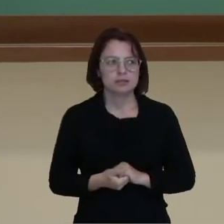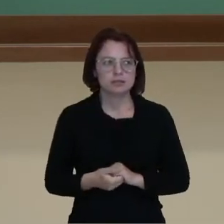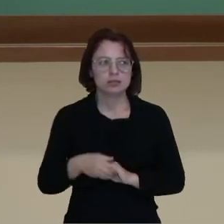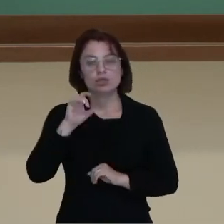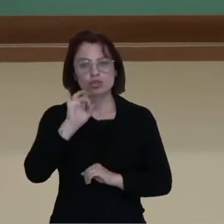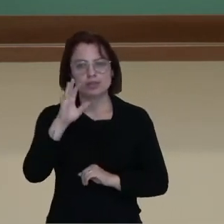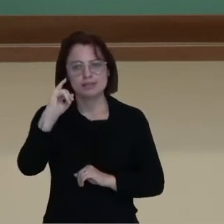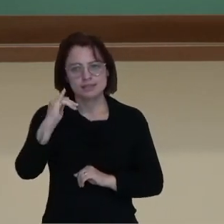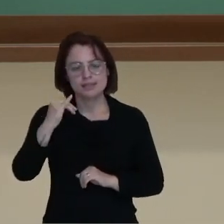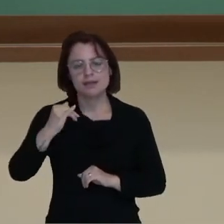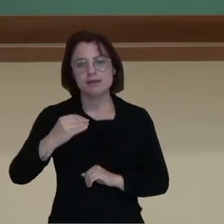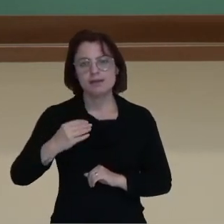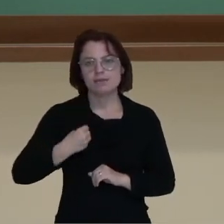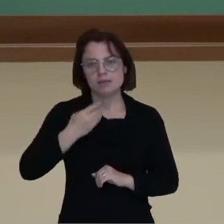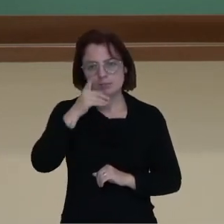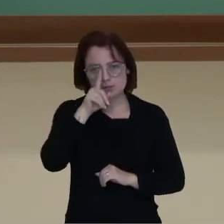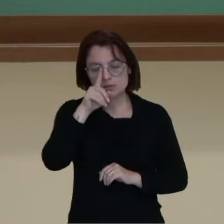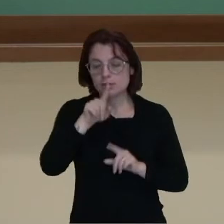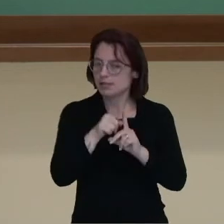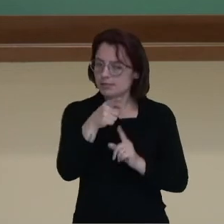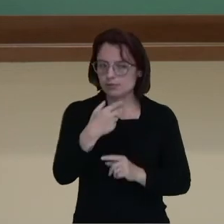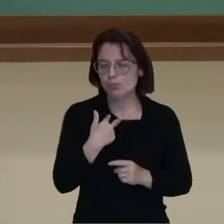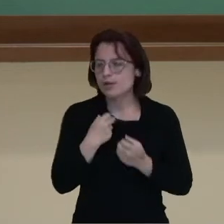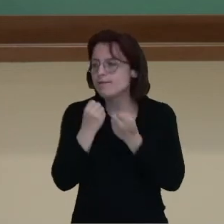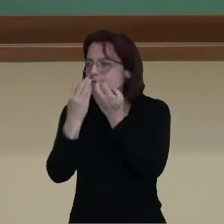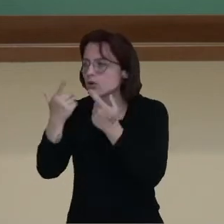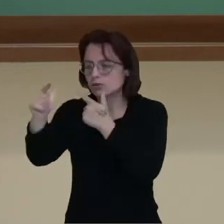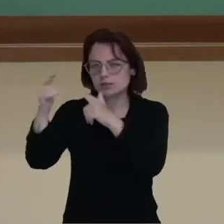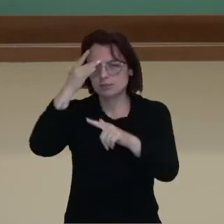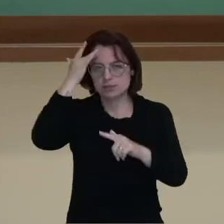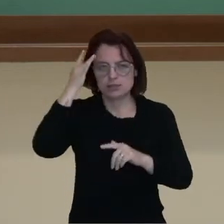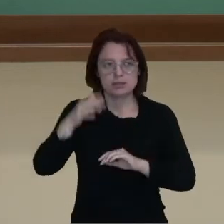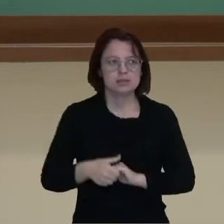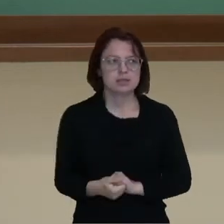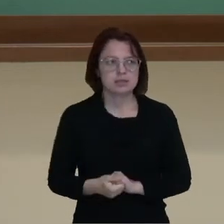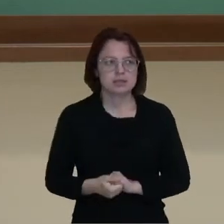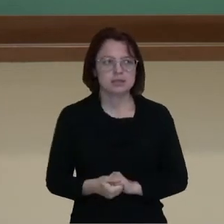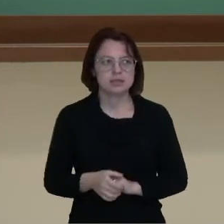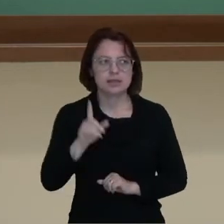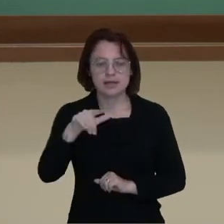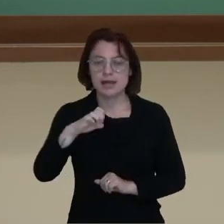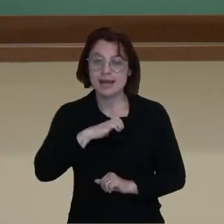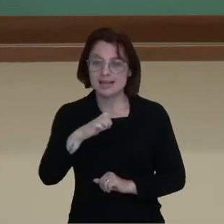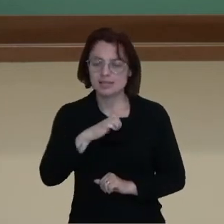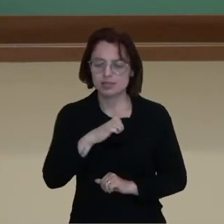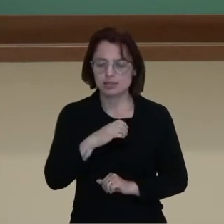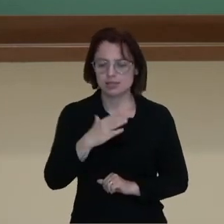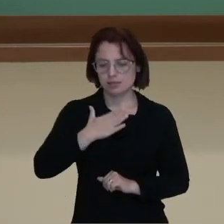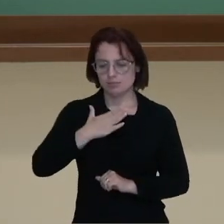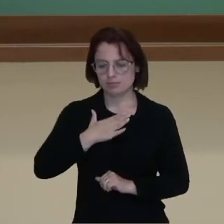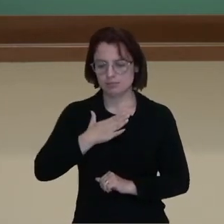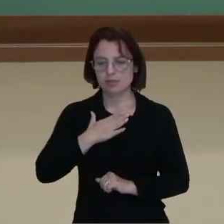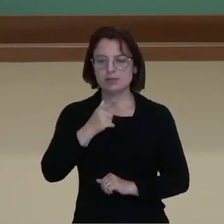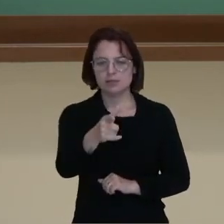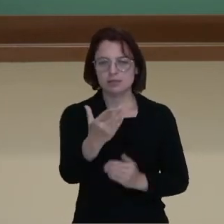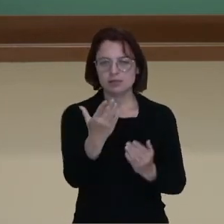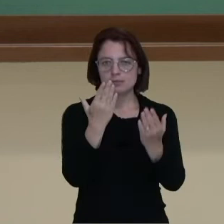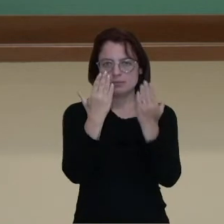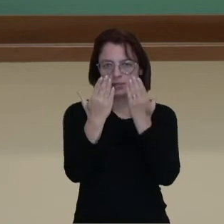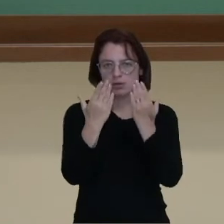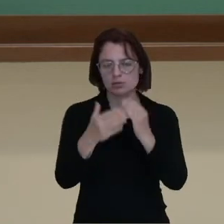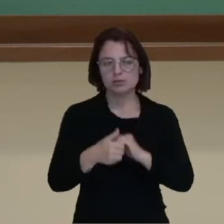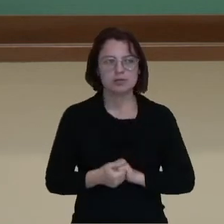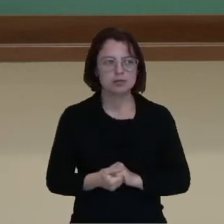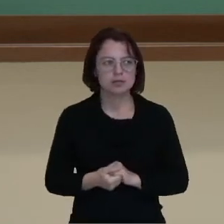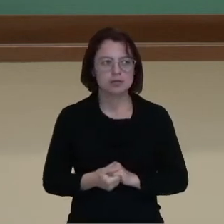de vida e tal. Mas de maneira geral, ele não pode dizer. É uma coisa ética entre paciente e médico. Se